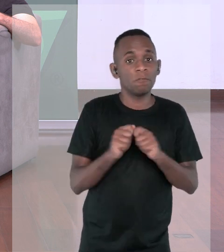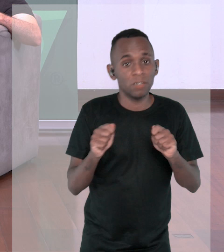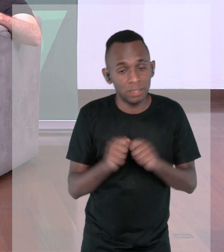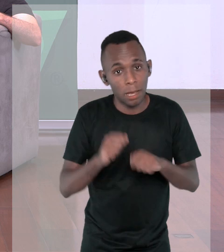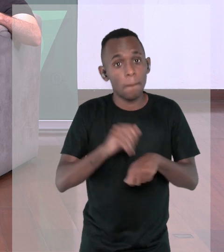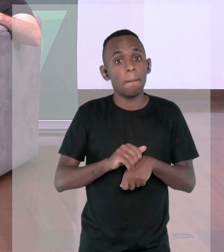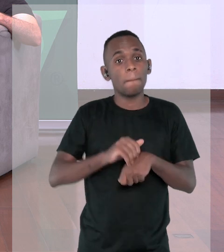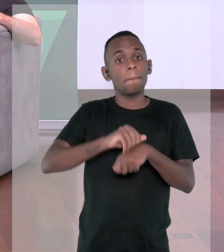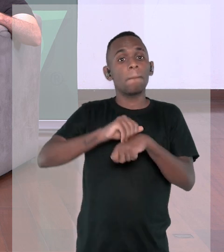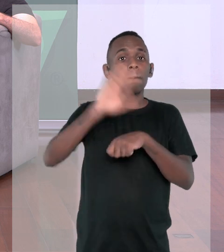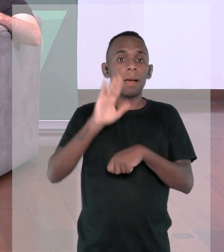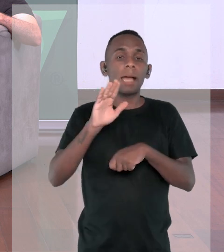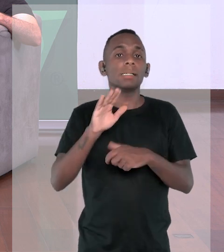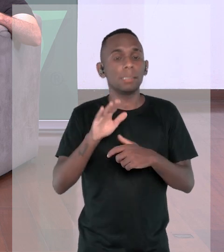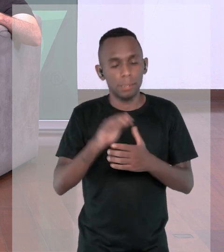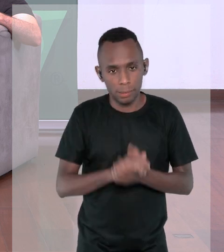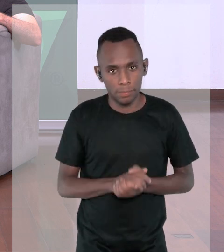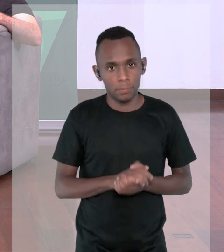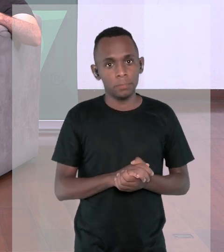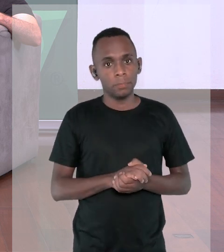pouco mais, começando por quem lhe cerca.